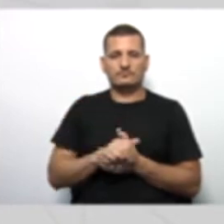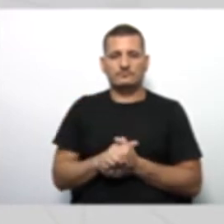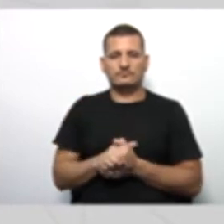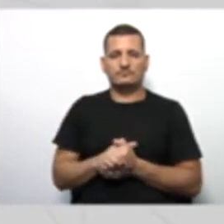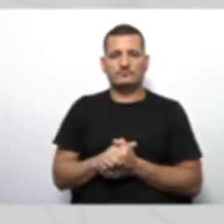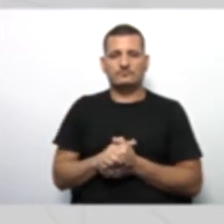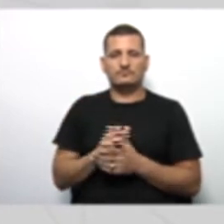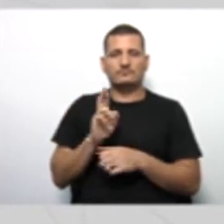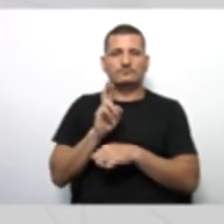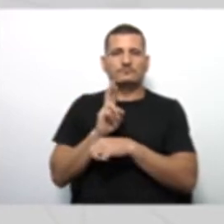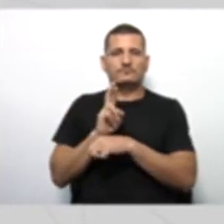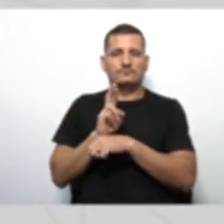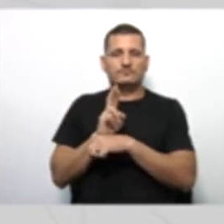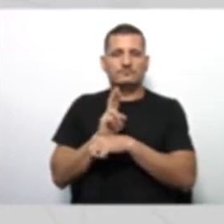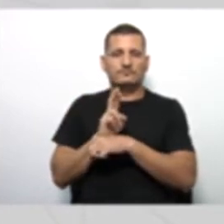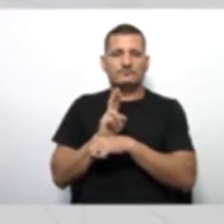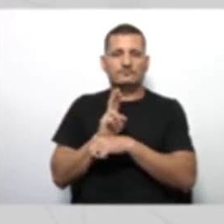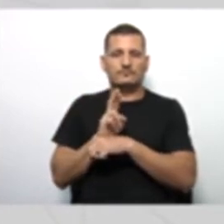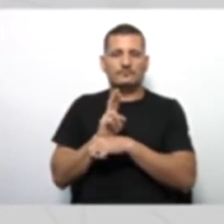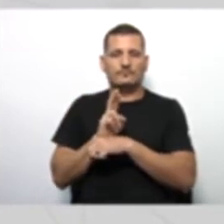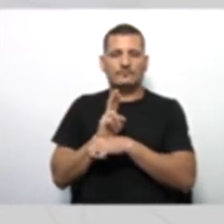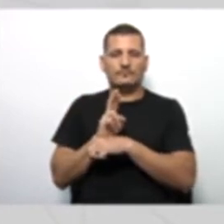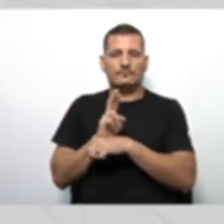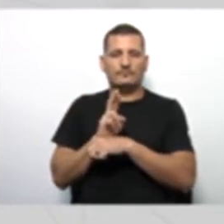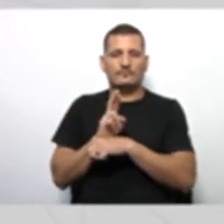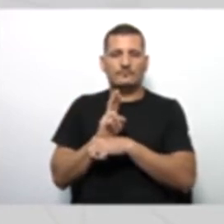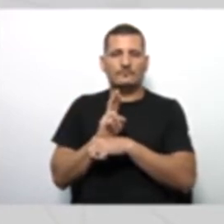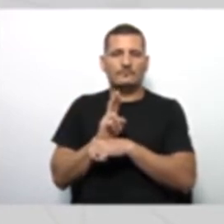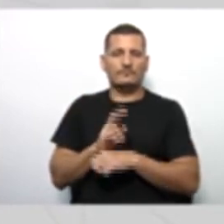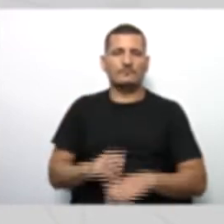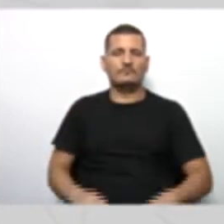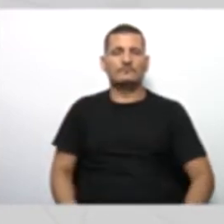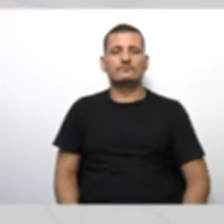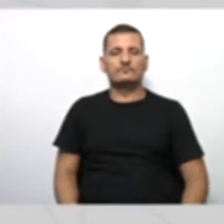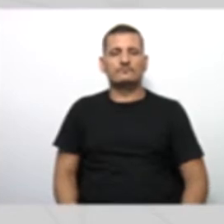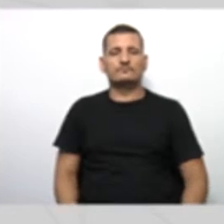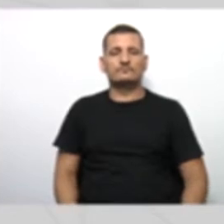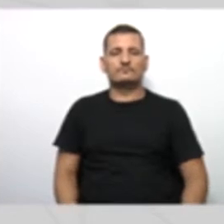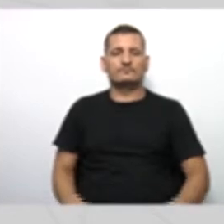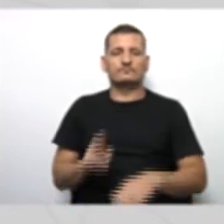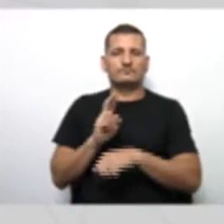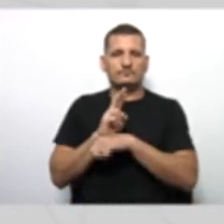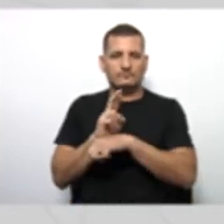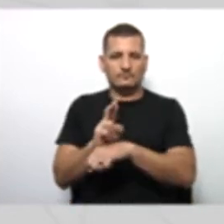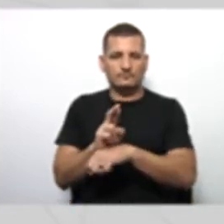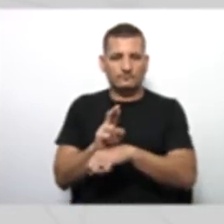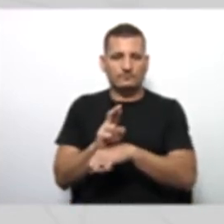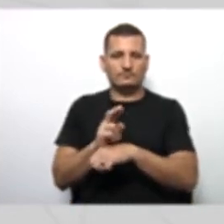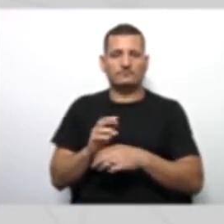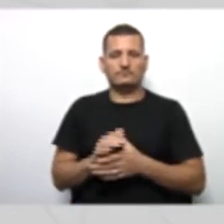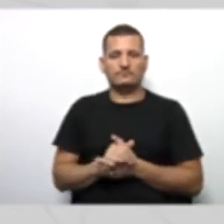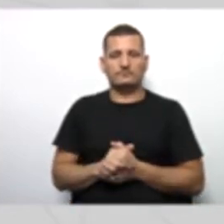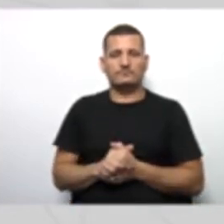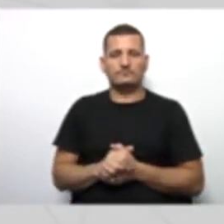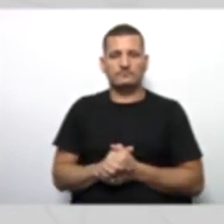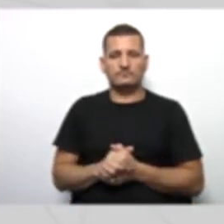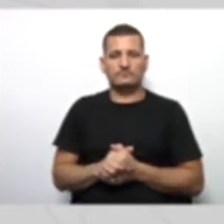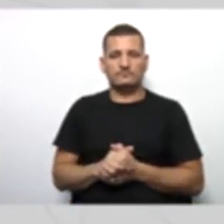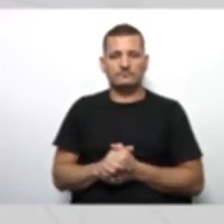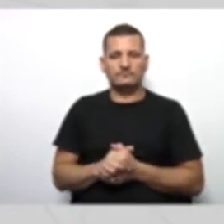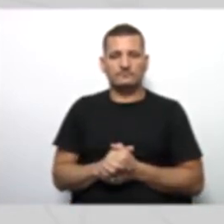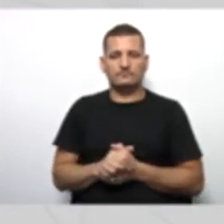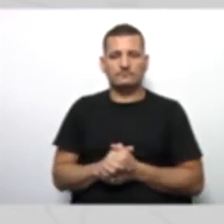escopo, a comunicação entre fornecedor, equipe, ou entre a própria equipe, por exemplo, prestadores de